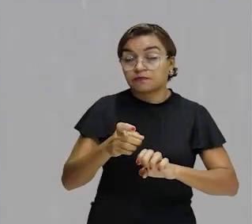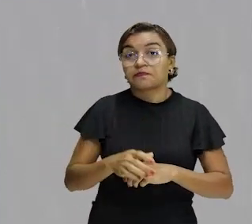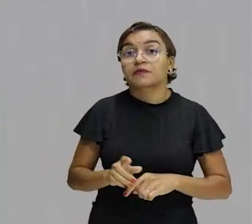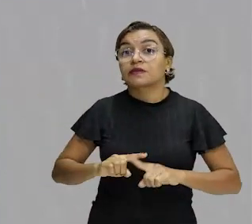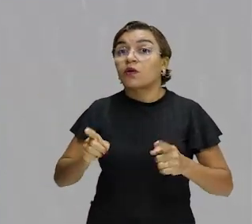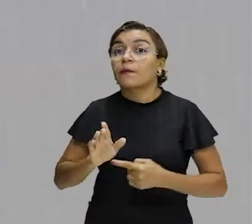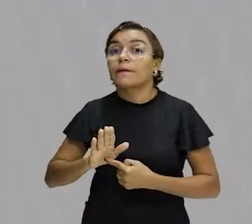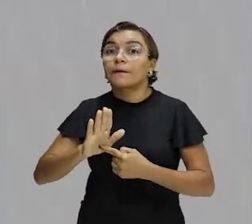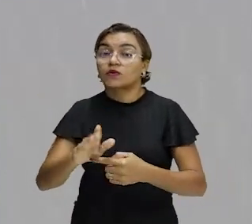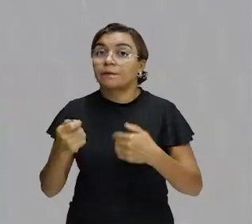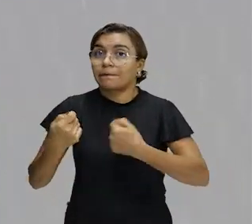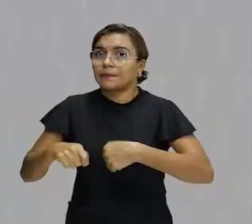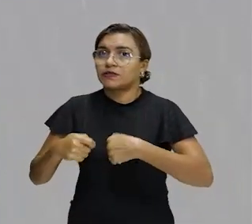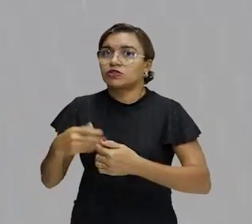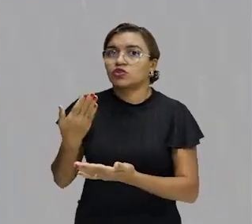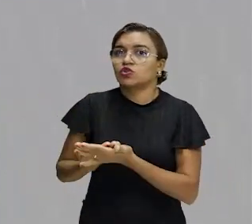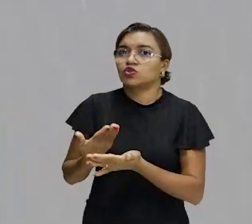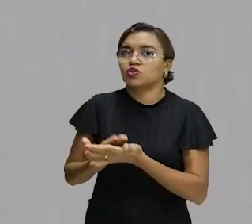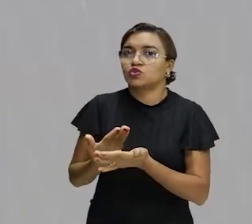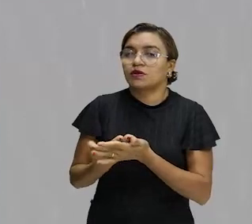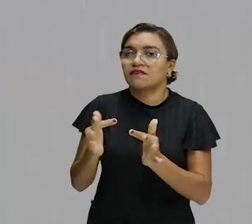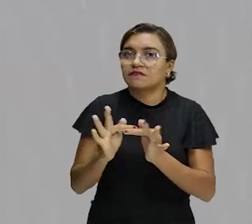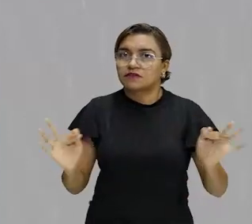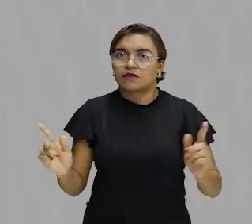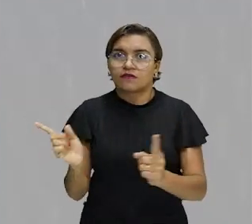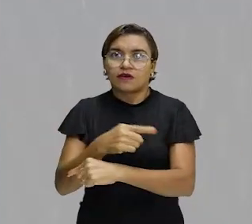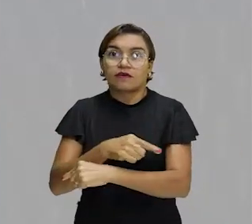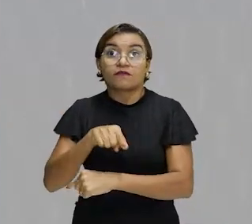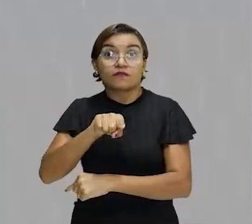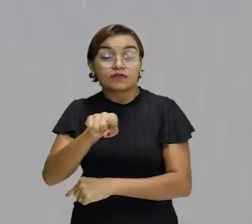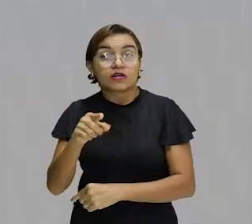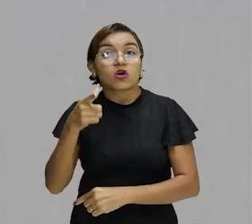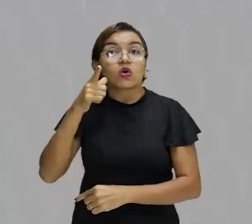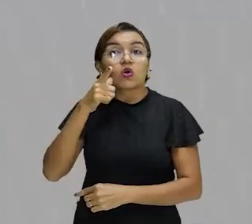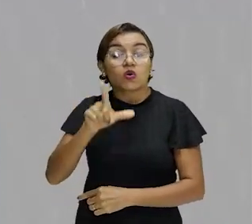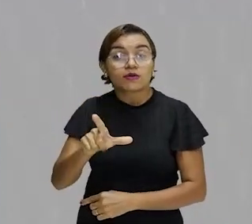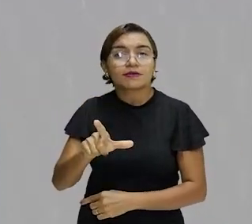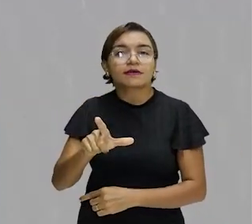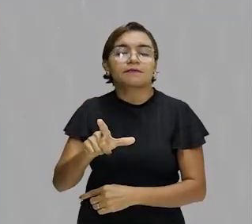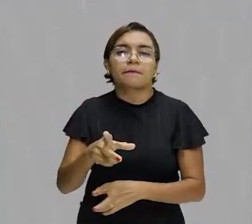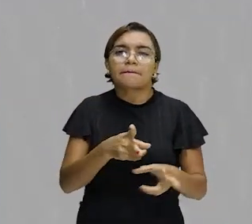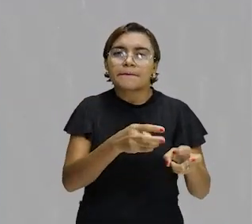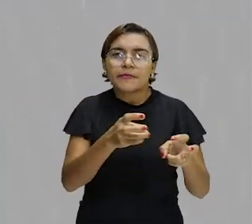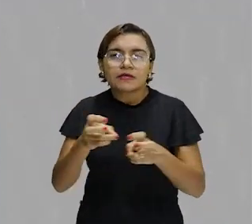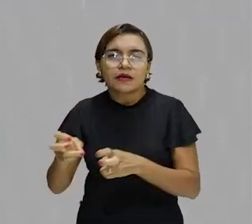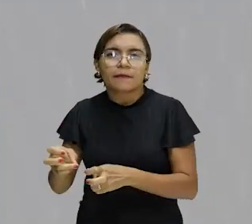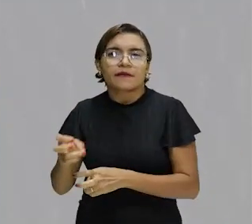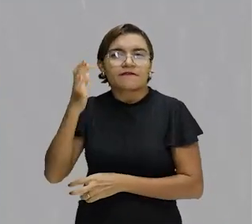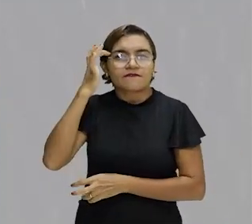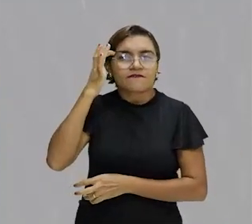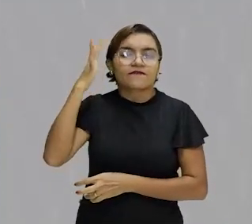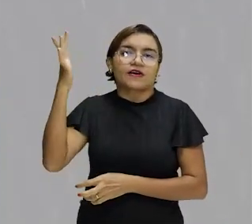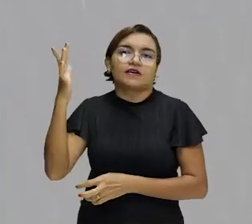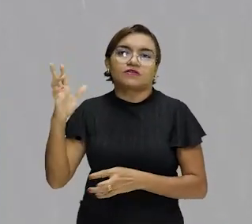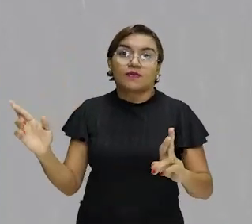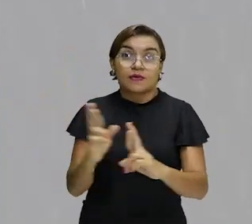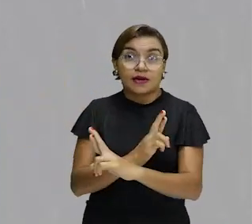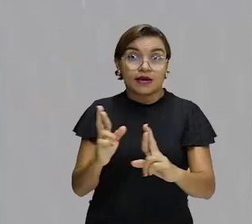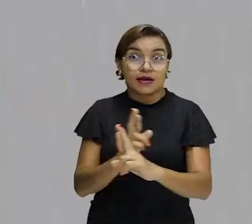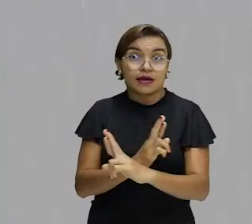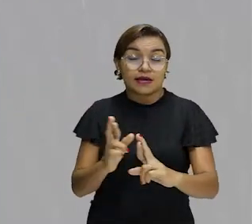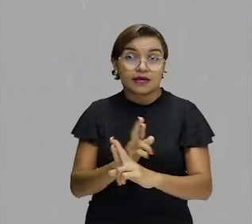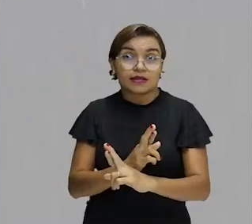operatórias, você estudou o logaritmo do produto, você estudou o logaritmo do quociente e você também